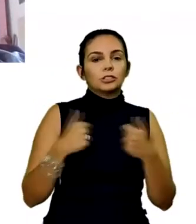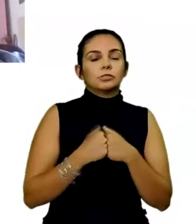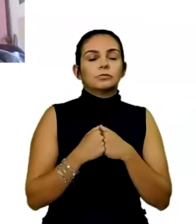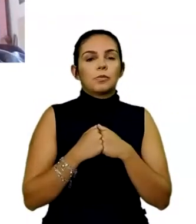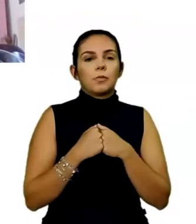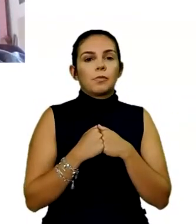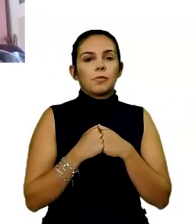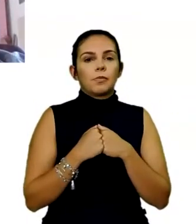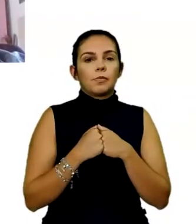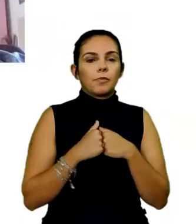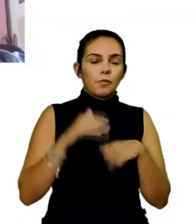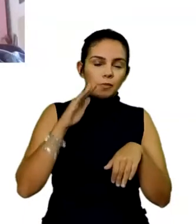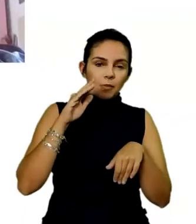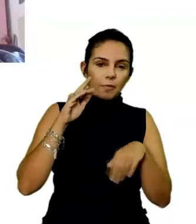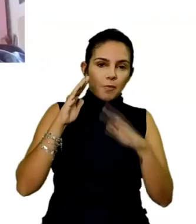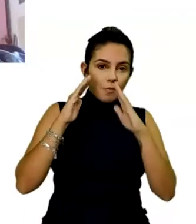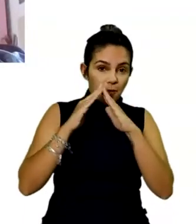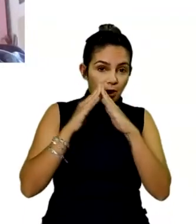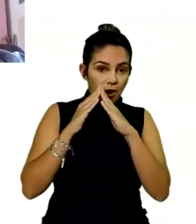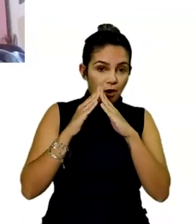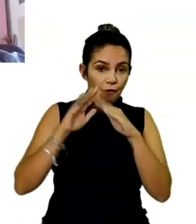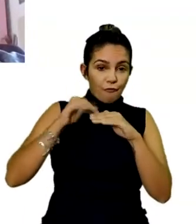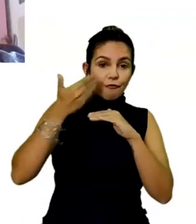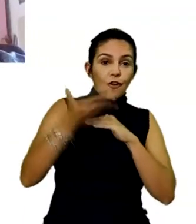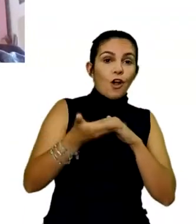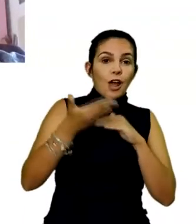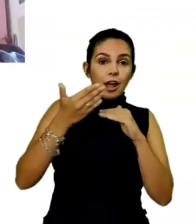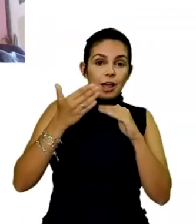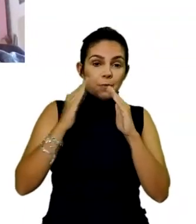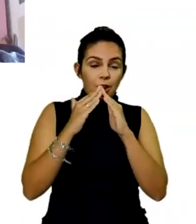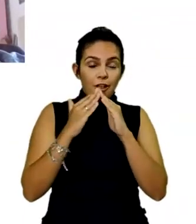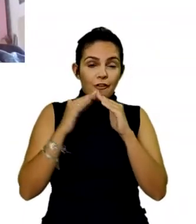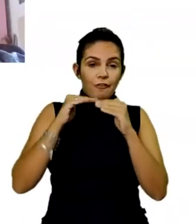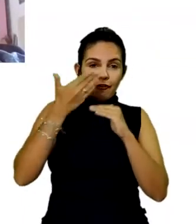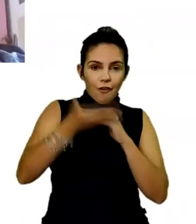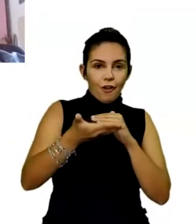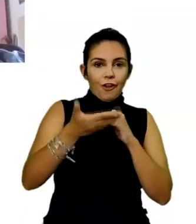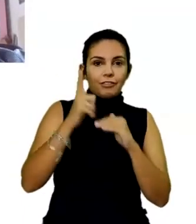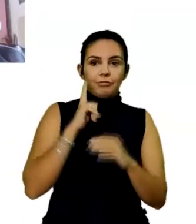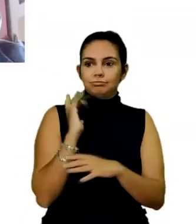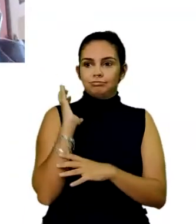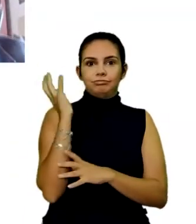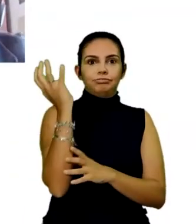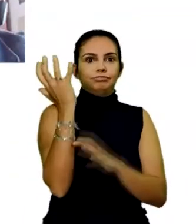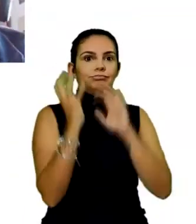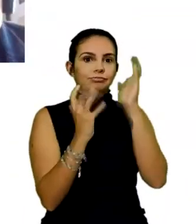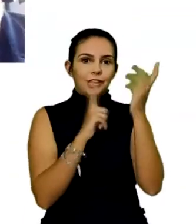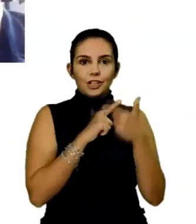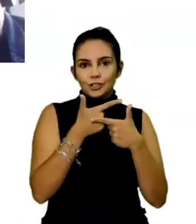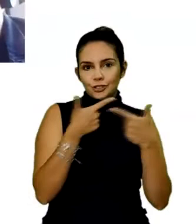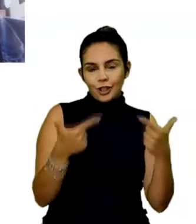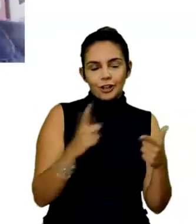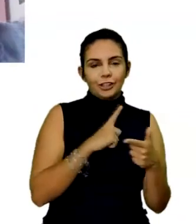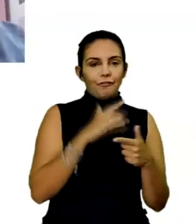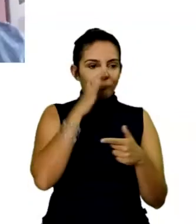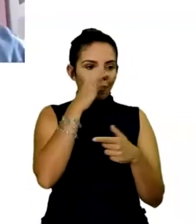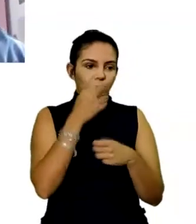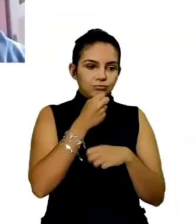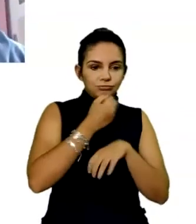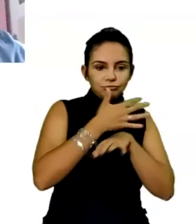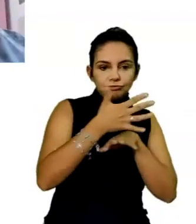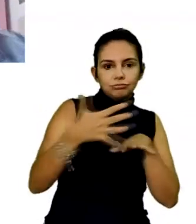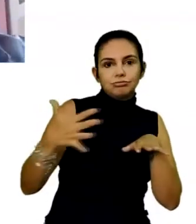a sorte de morar fora da cidade, ter mato em volta,